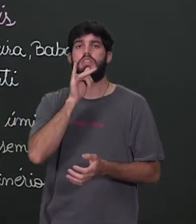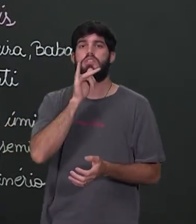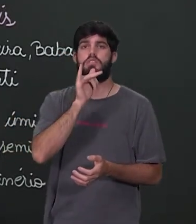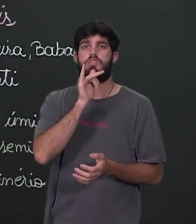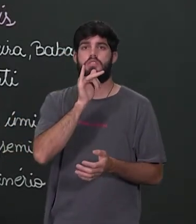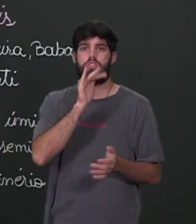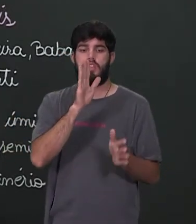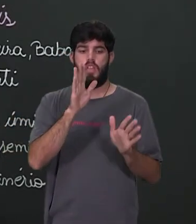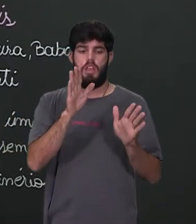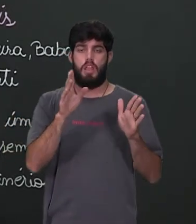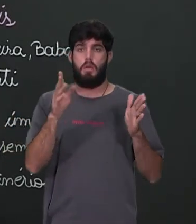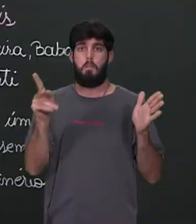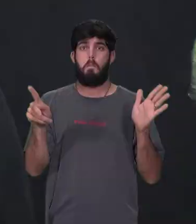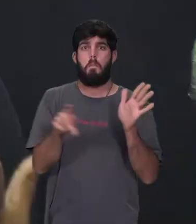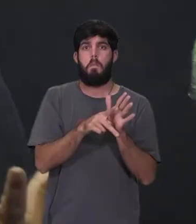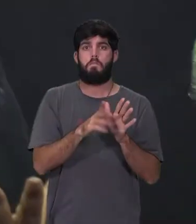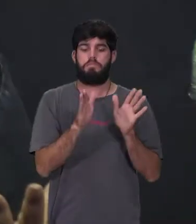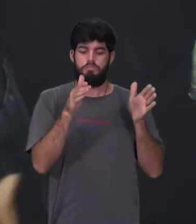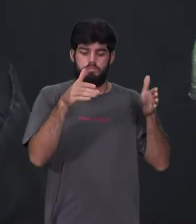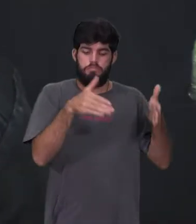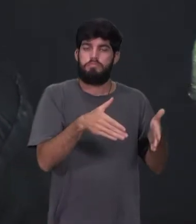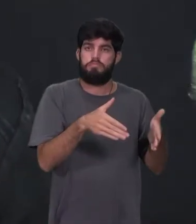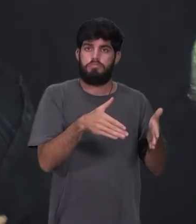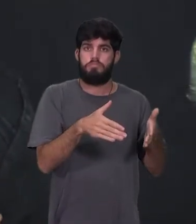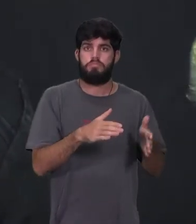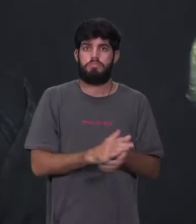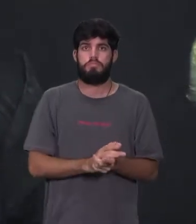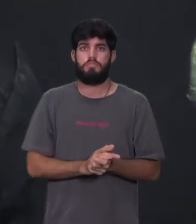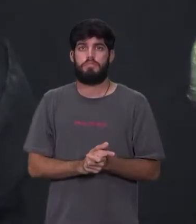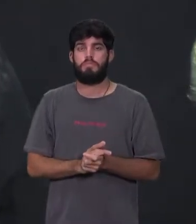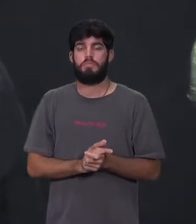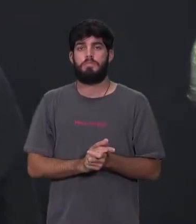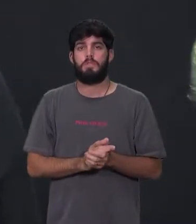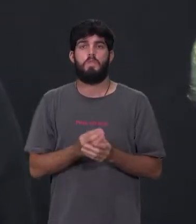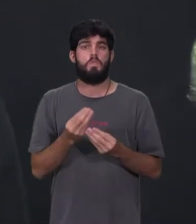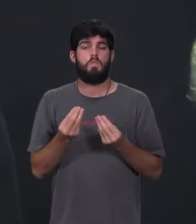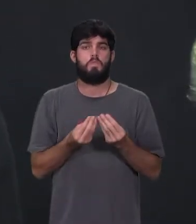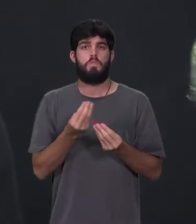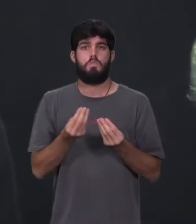ela é típica de uma região. E como espécies endêmicas, então, eu